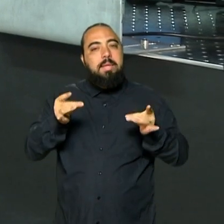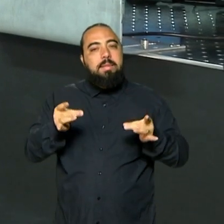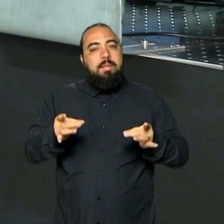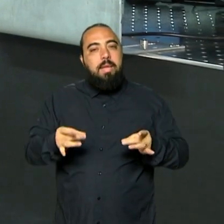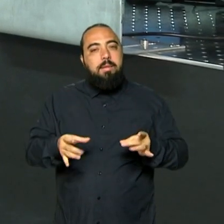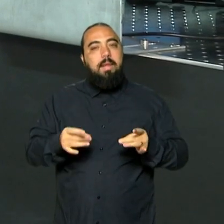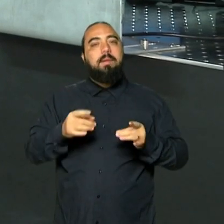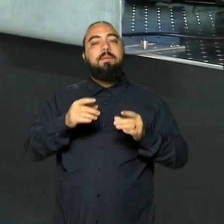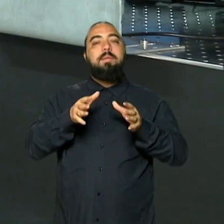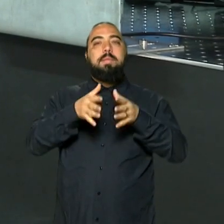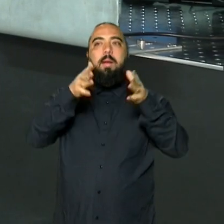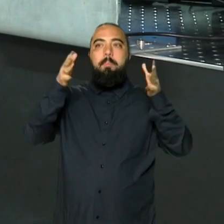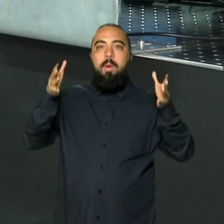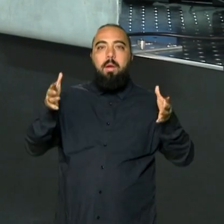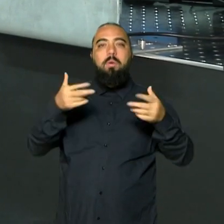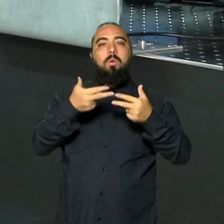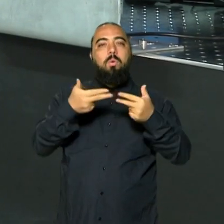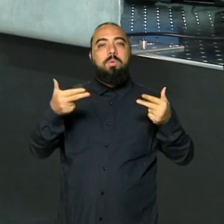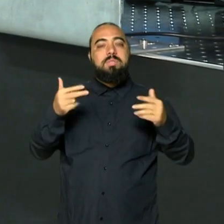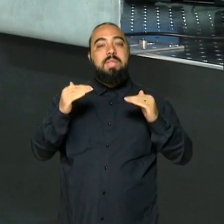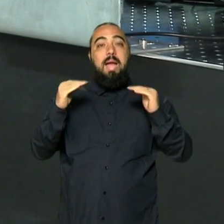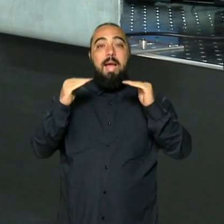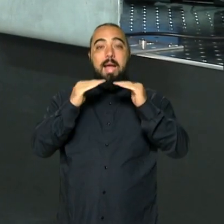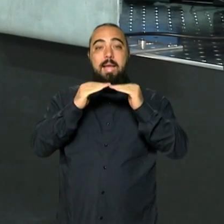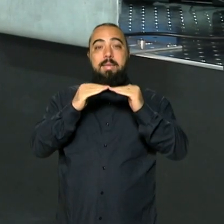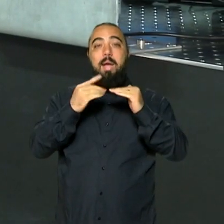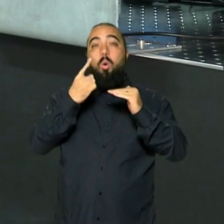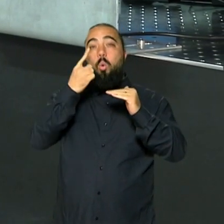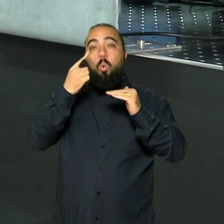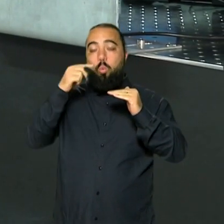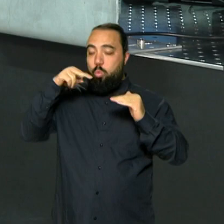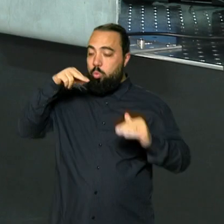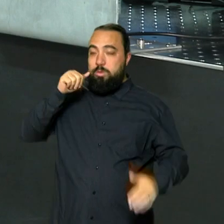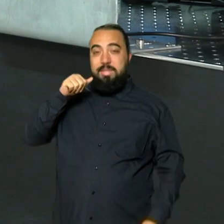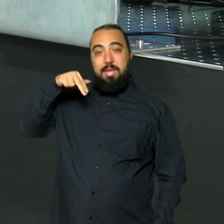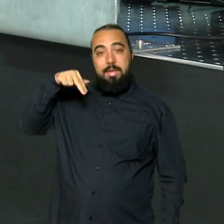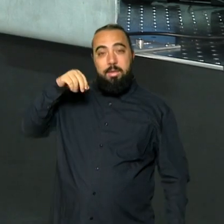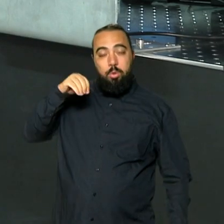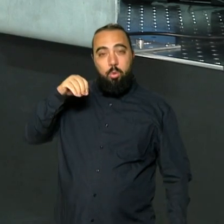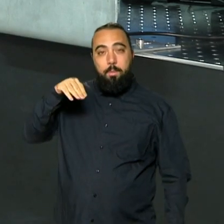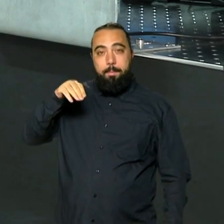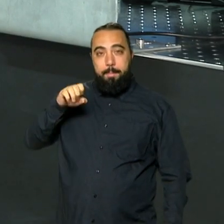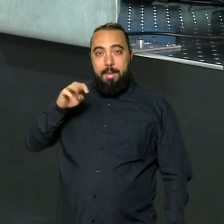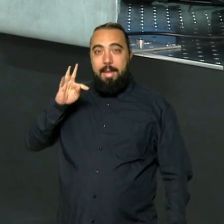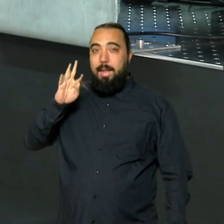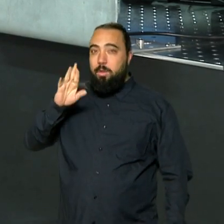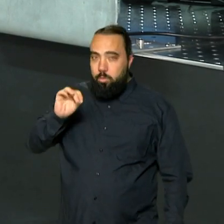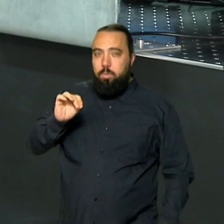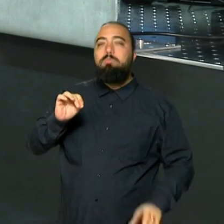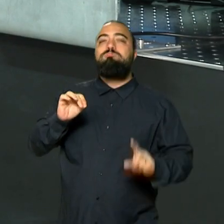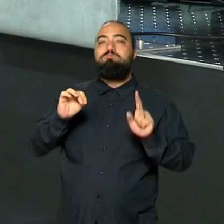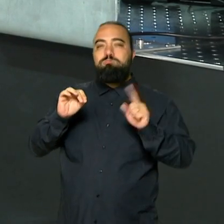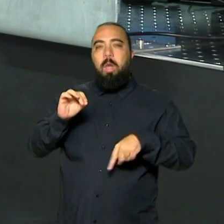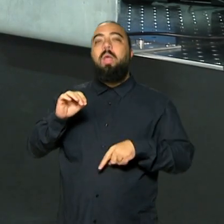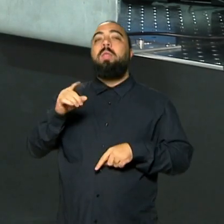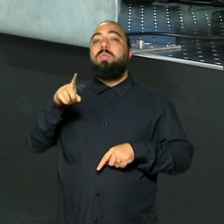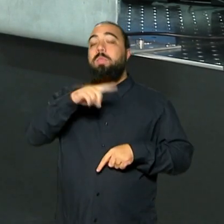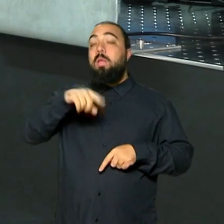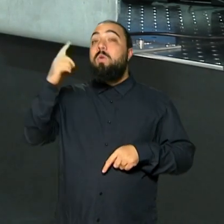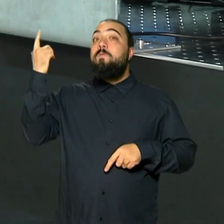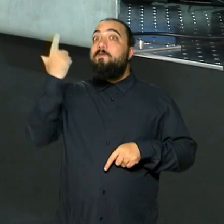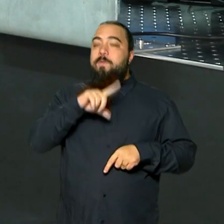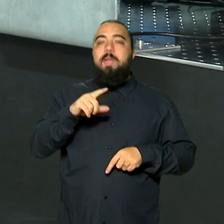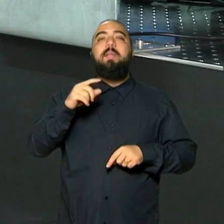com tamanho até abaixo de 1 nanômetro e a gente consegue saber o que a gente está vendo,